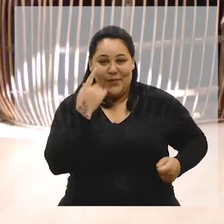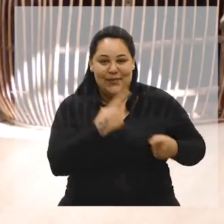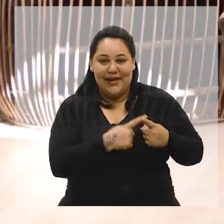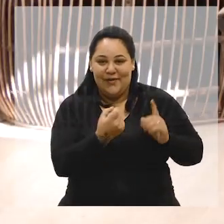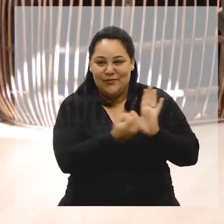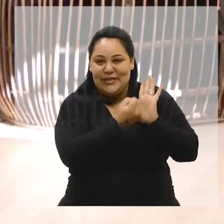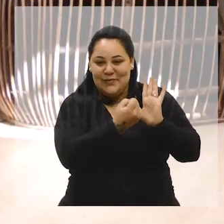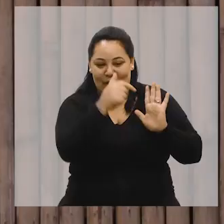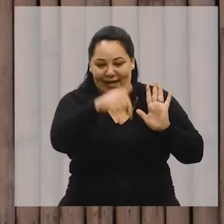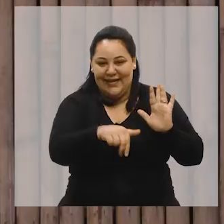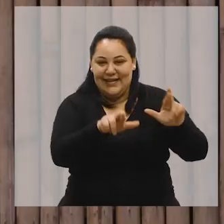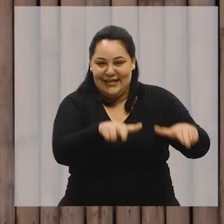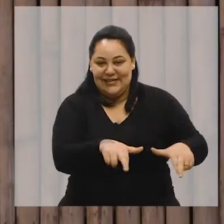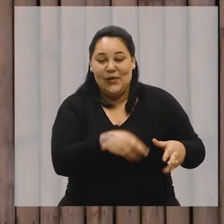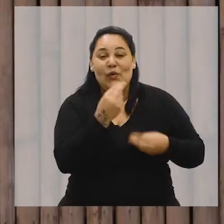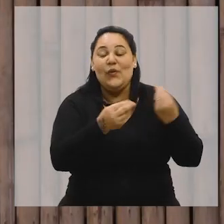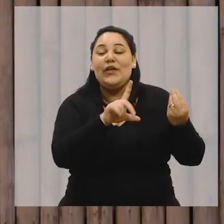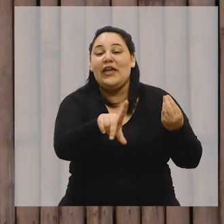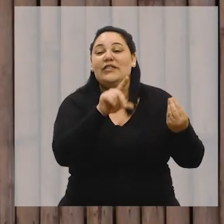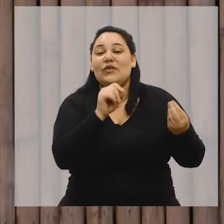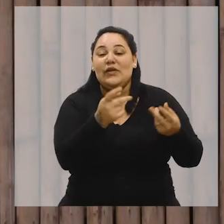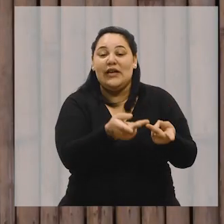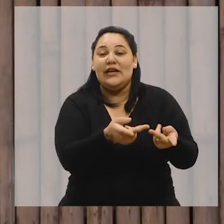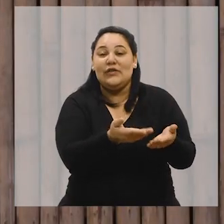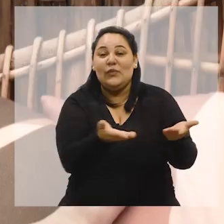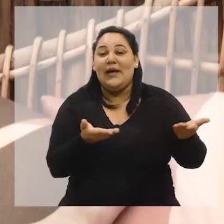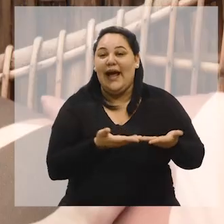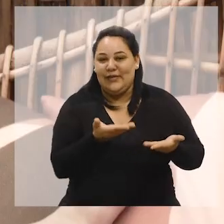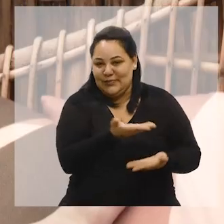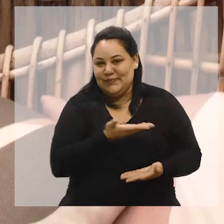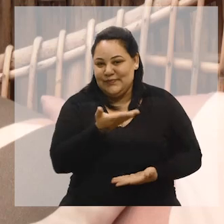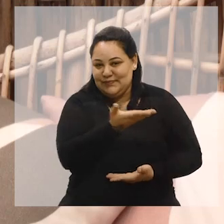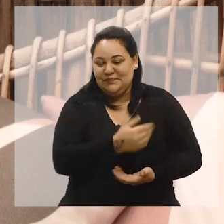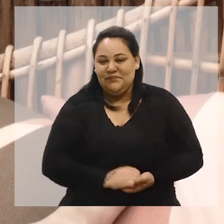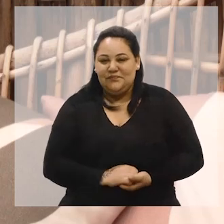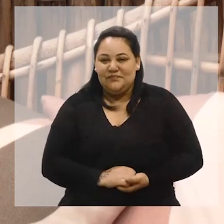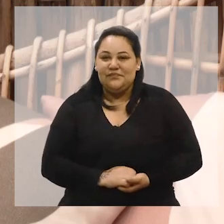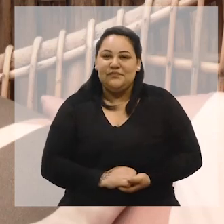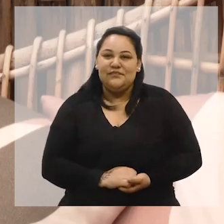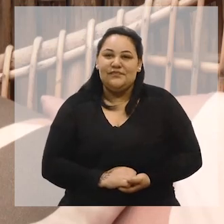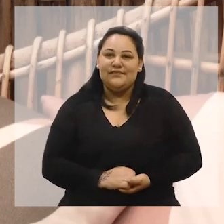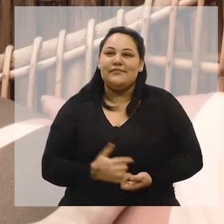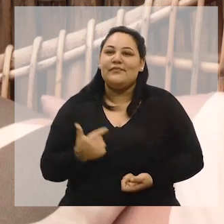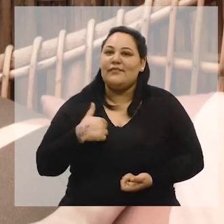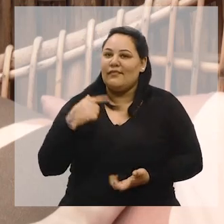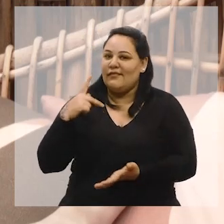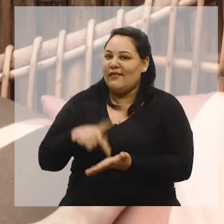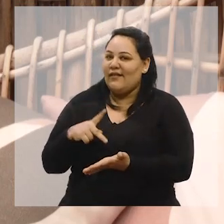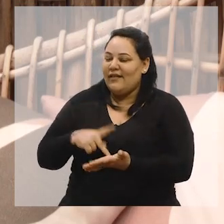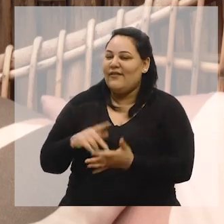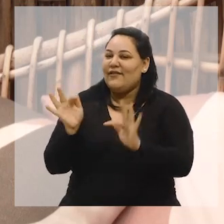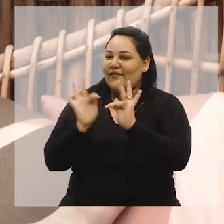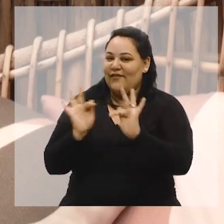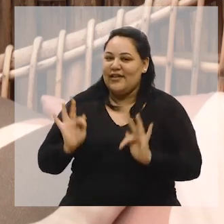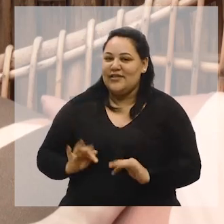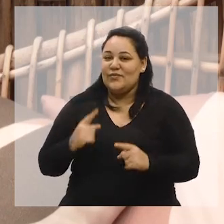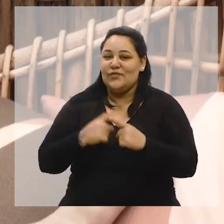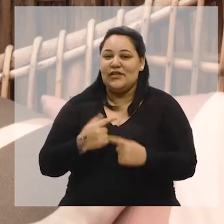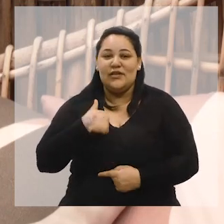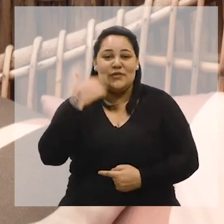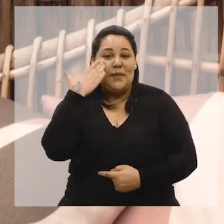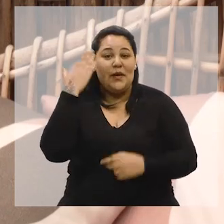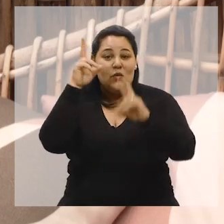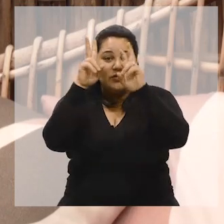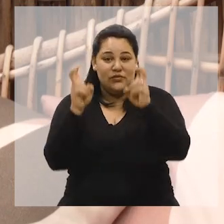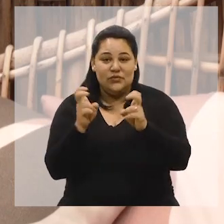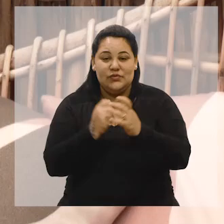nosso símbolo aqui, né, da região. Como é que foi a escolha do prato? Eu fiquei bem feliz quando eu fiquei